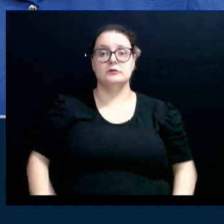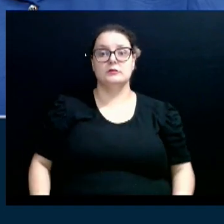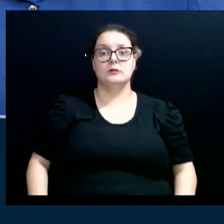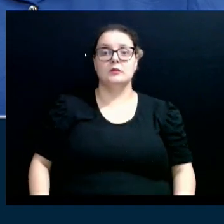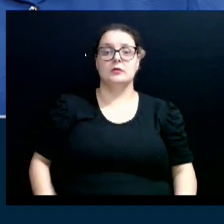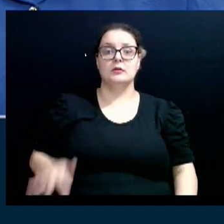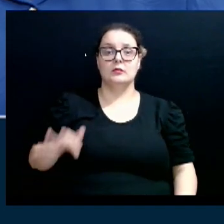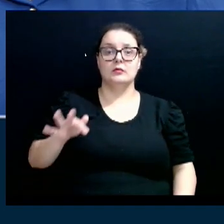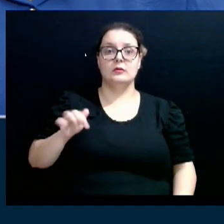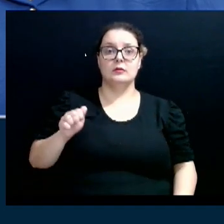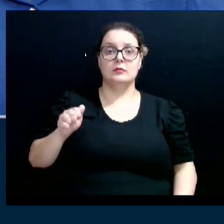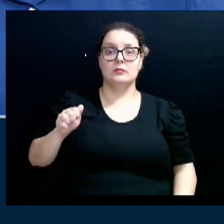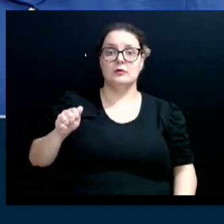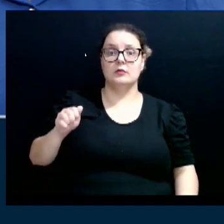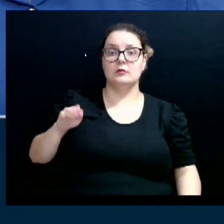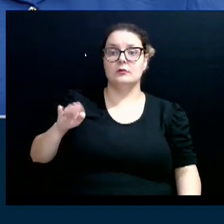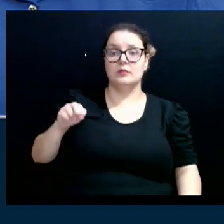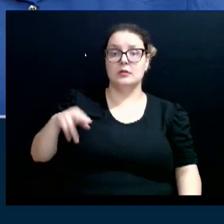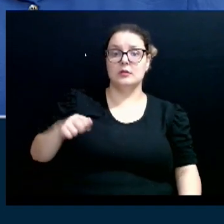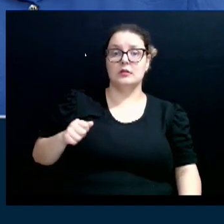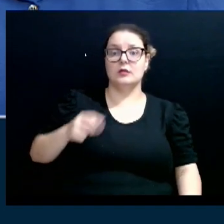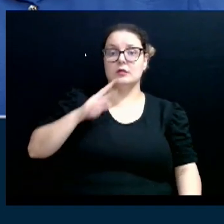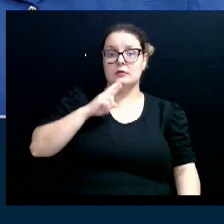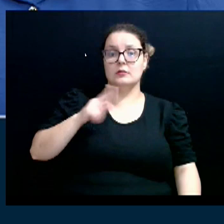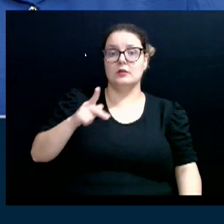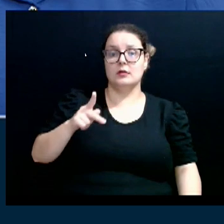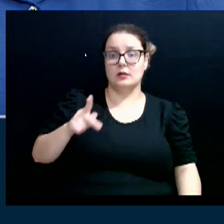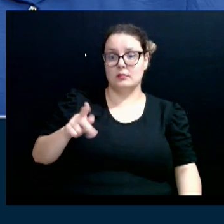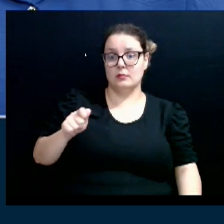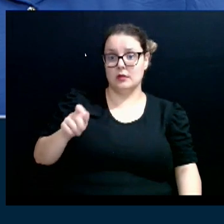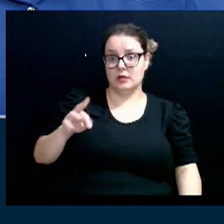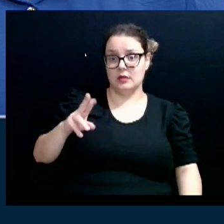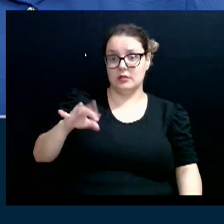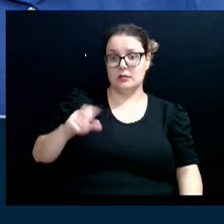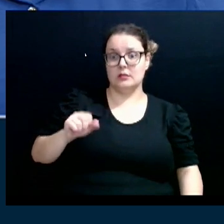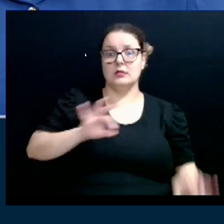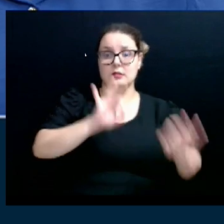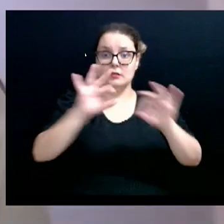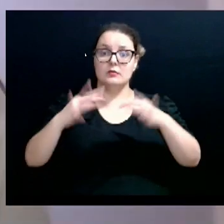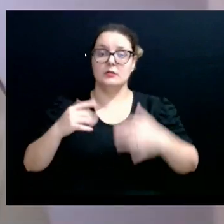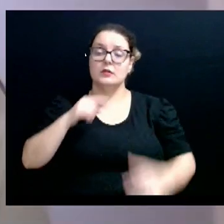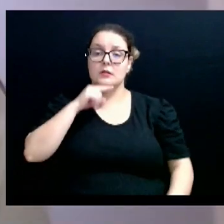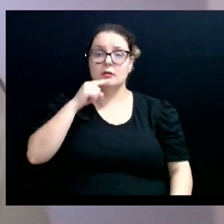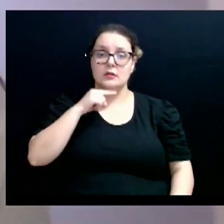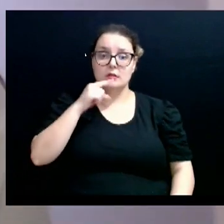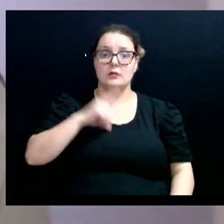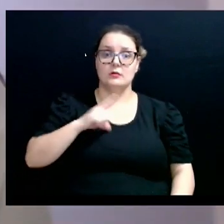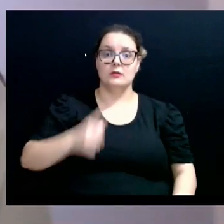a Patrícia aí, por gentileza. Ela está acompanhando a gente, tem essa dúvida.